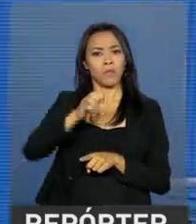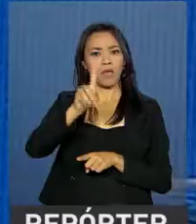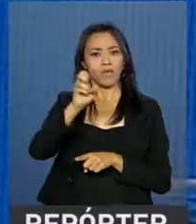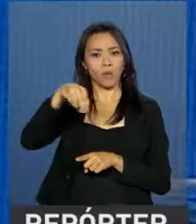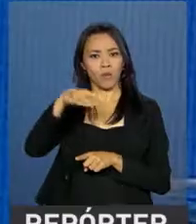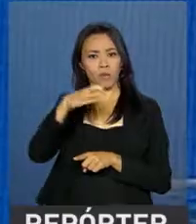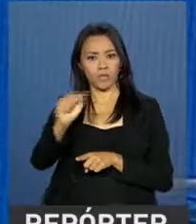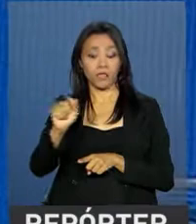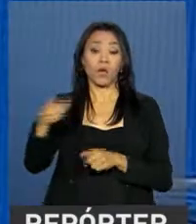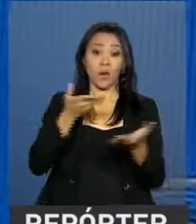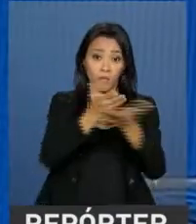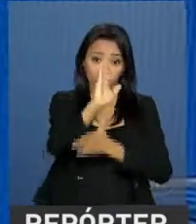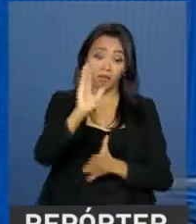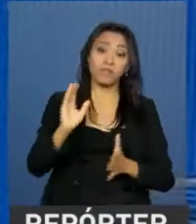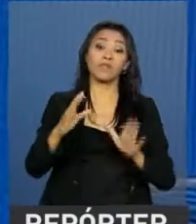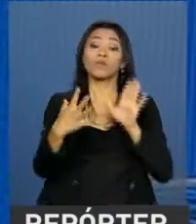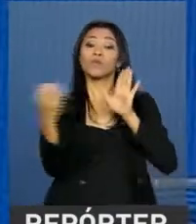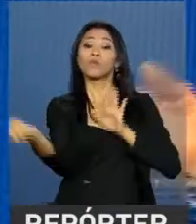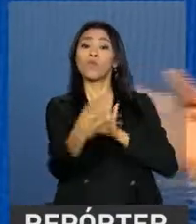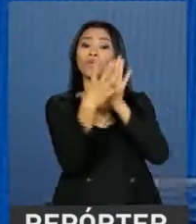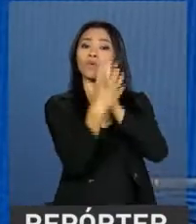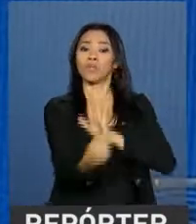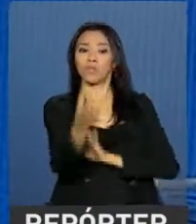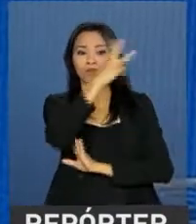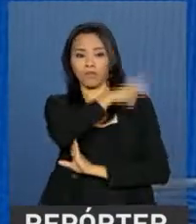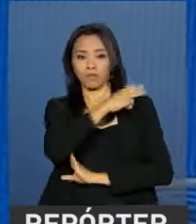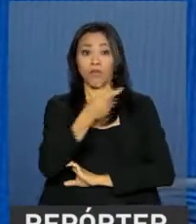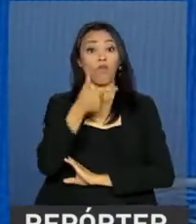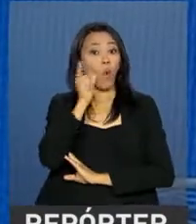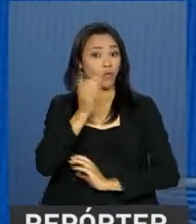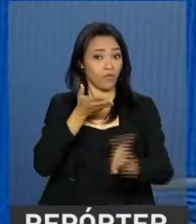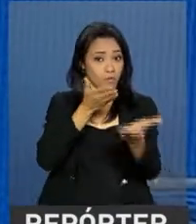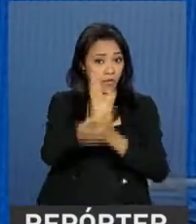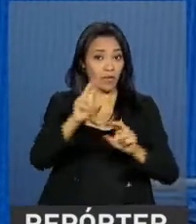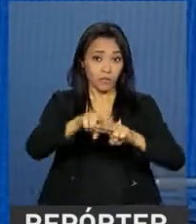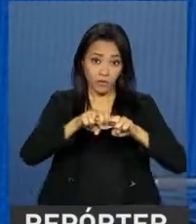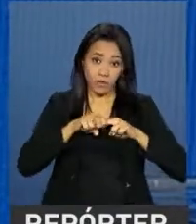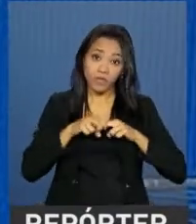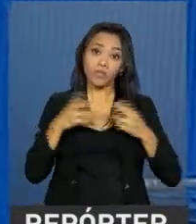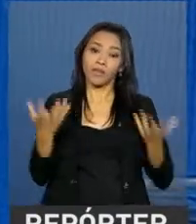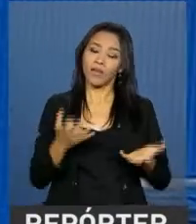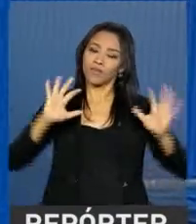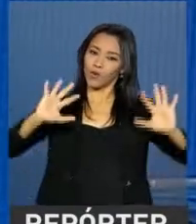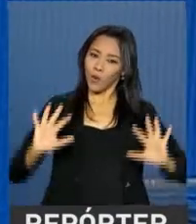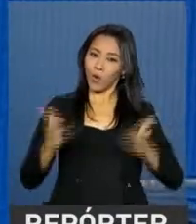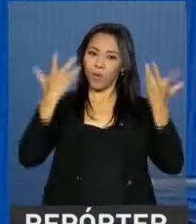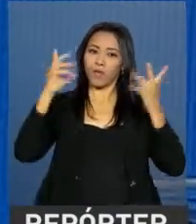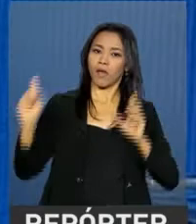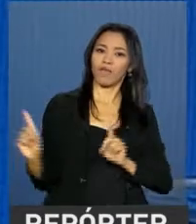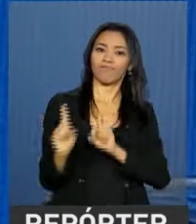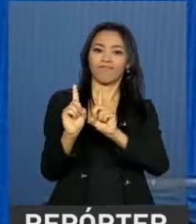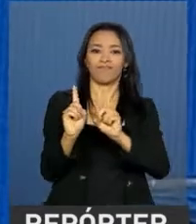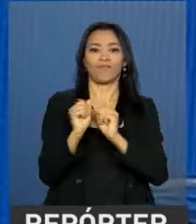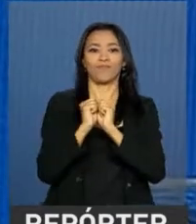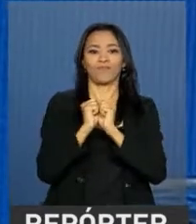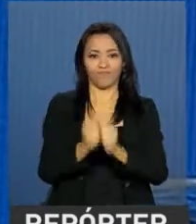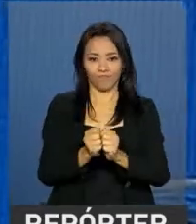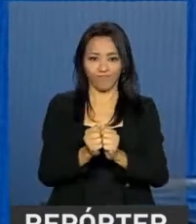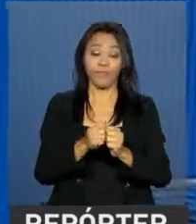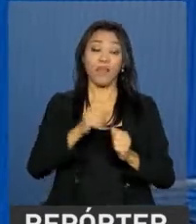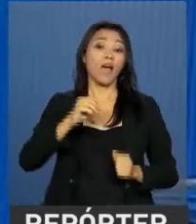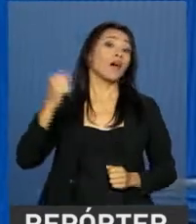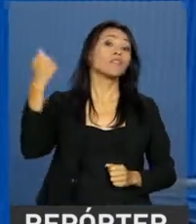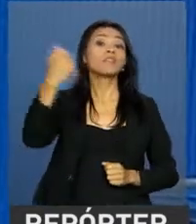médio foi aprovado na câmara e ontem por isso que eu quero comemorar aqui com o homem dos foi aprovada a segunda as